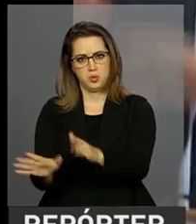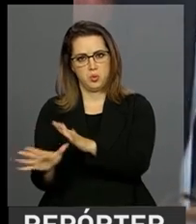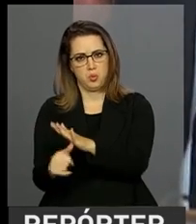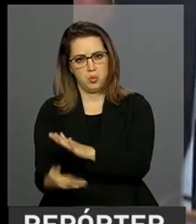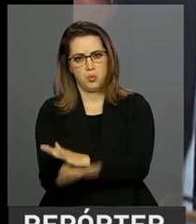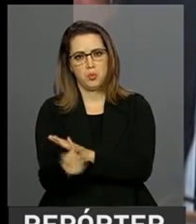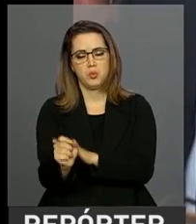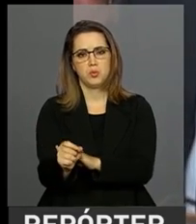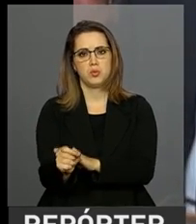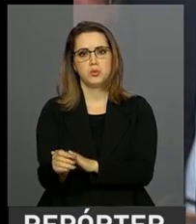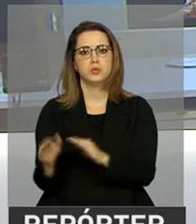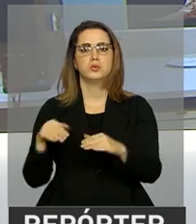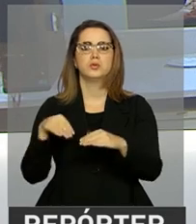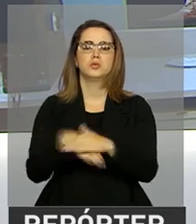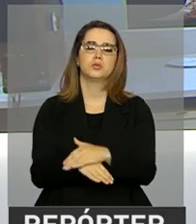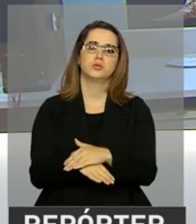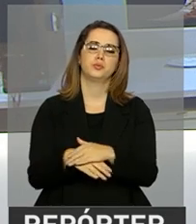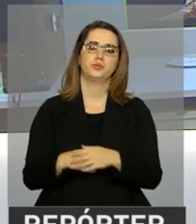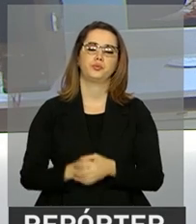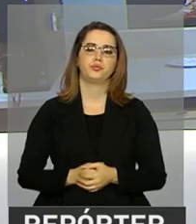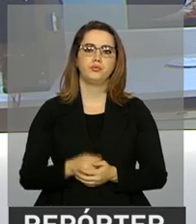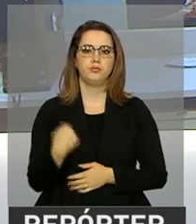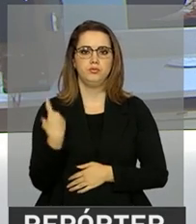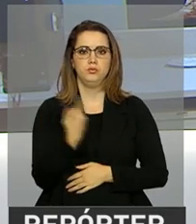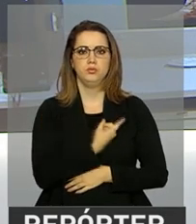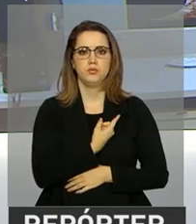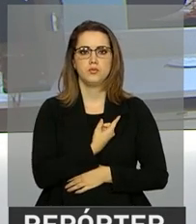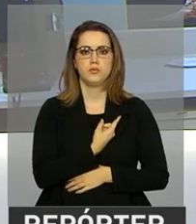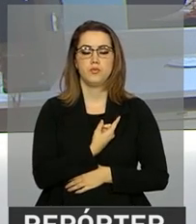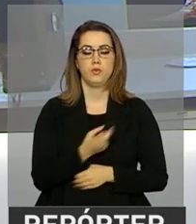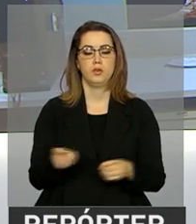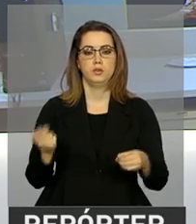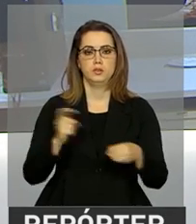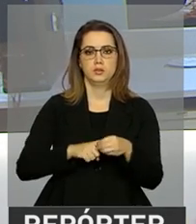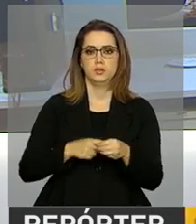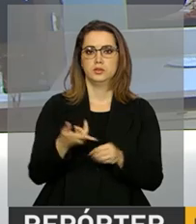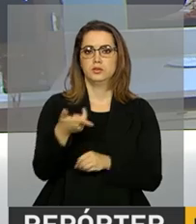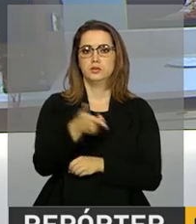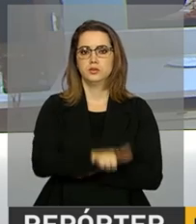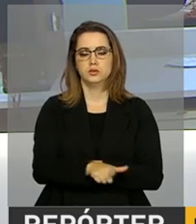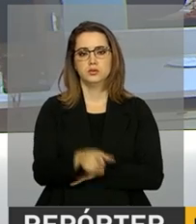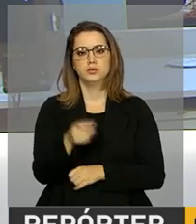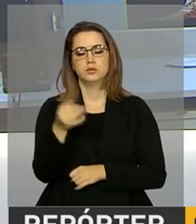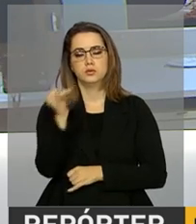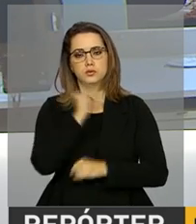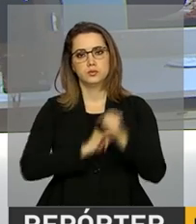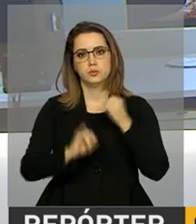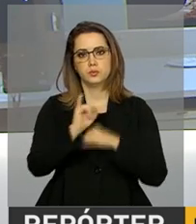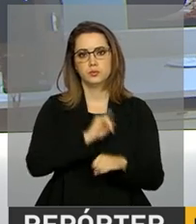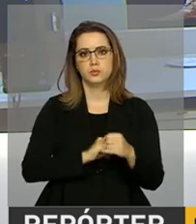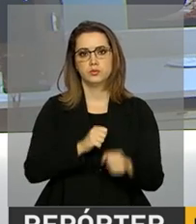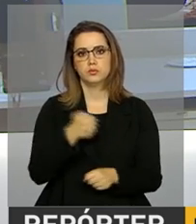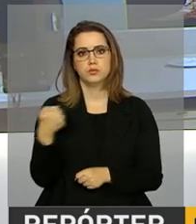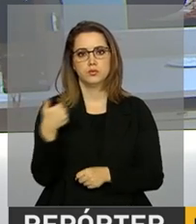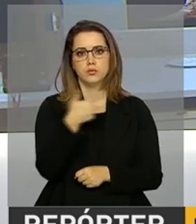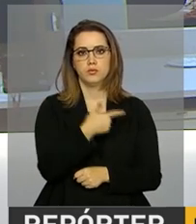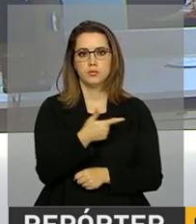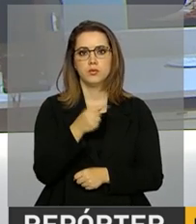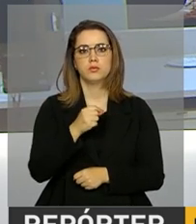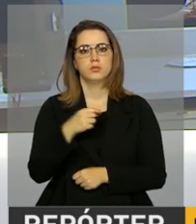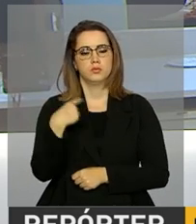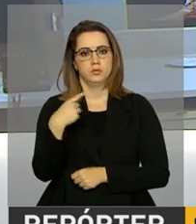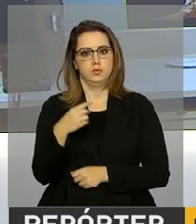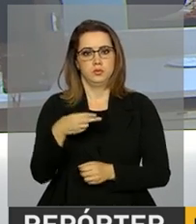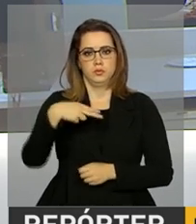ou seja, no seu refúgio. Nós ficamos por aqui, podemos voltar a qualquer momento com outras informações ou ao meio-dia